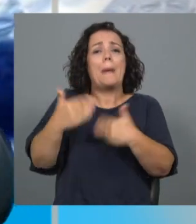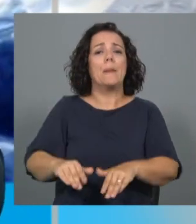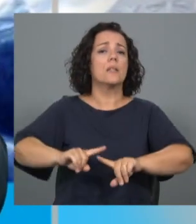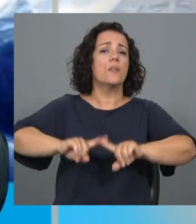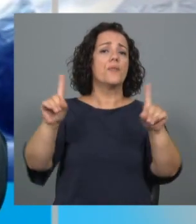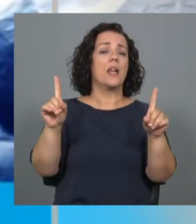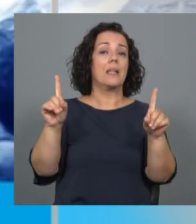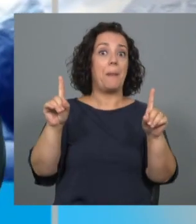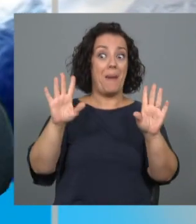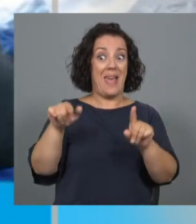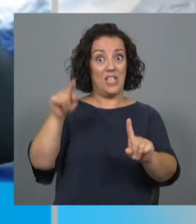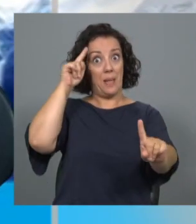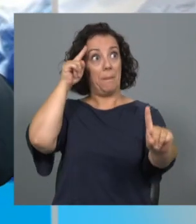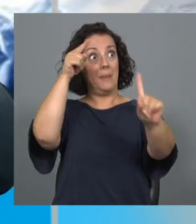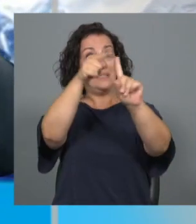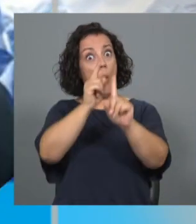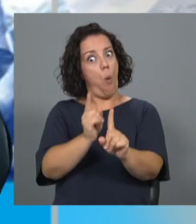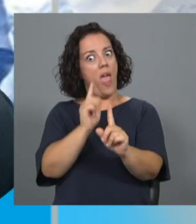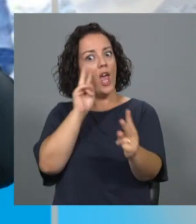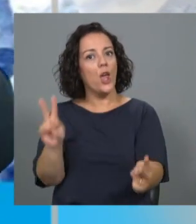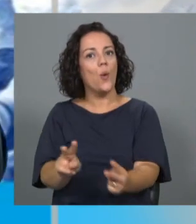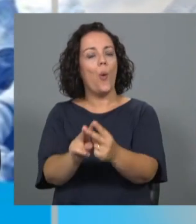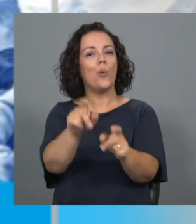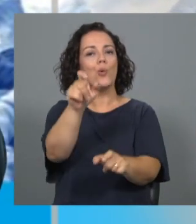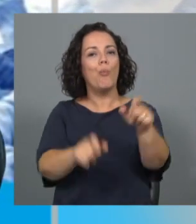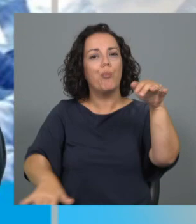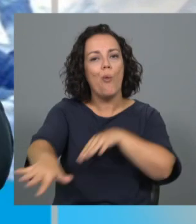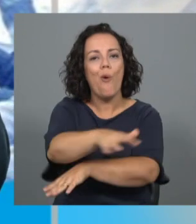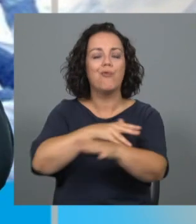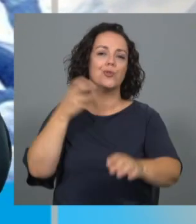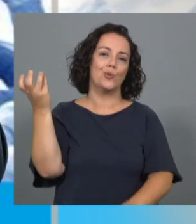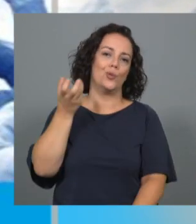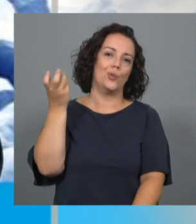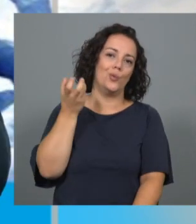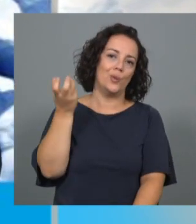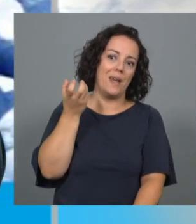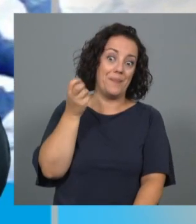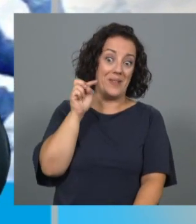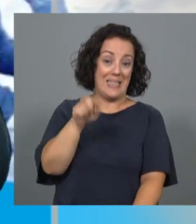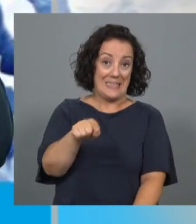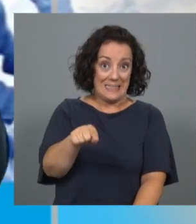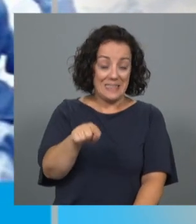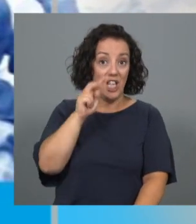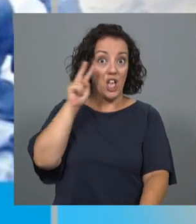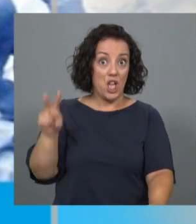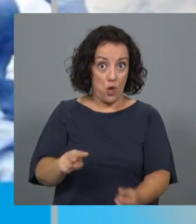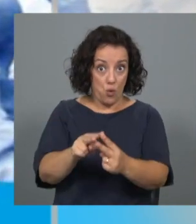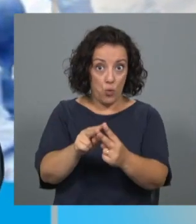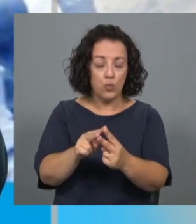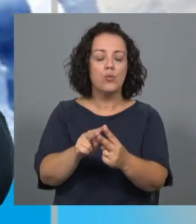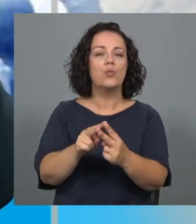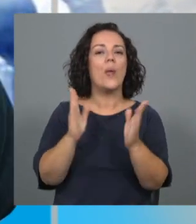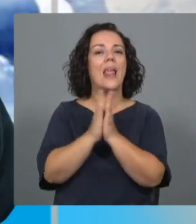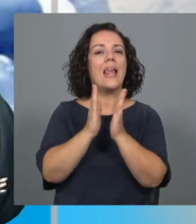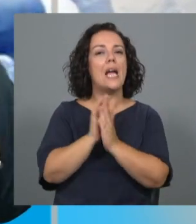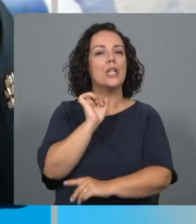E a missão é este encontro de povos e de culturas, este encontro de igrejas.